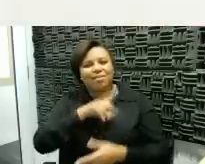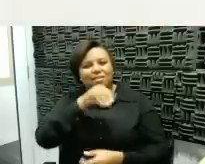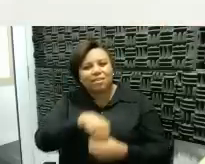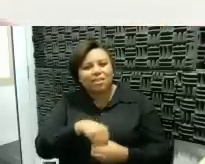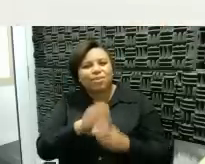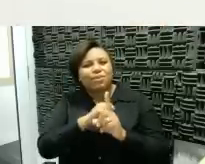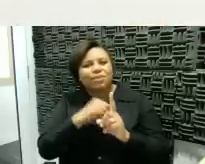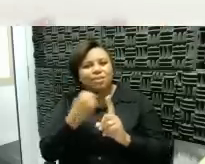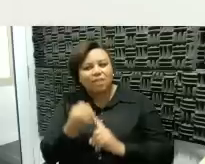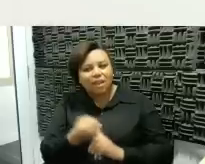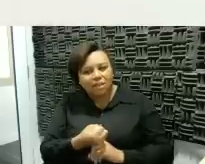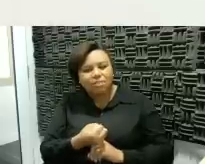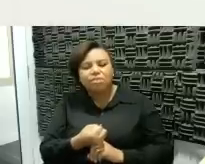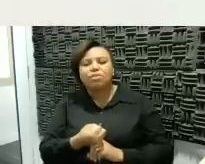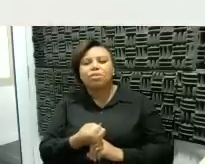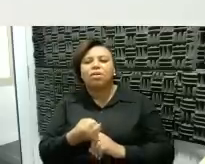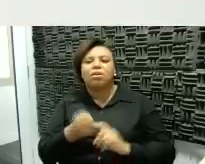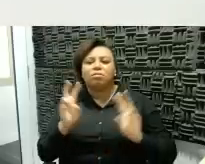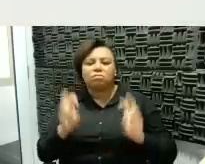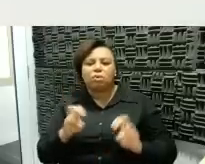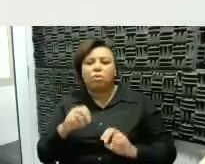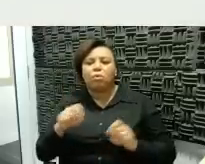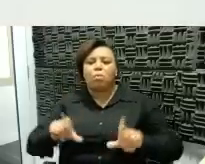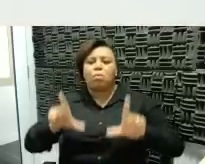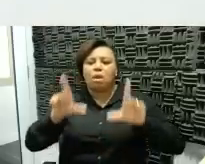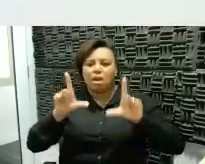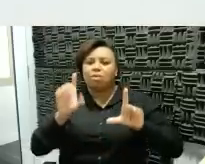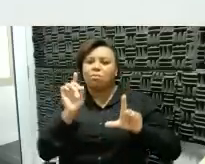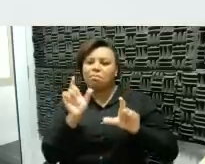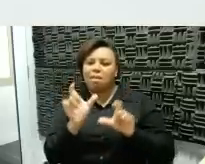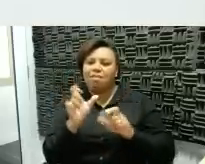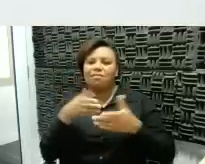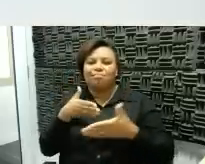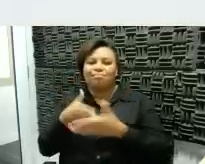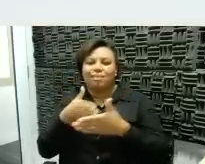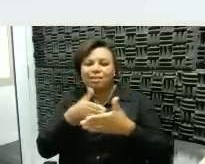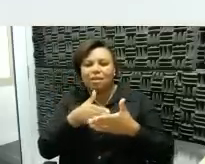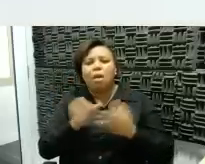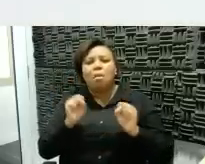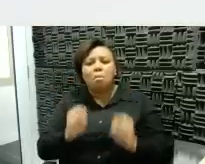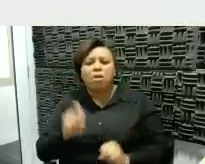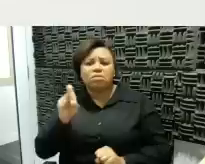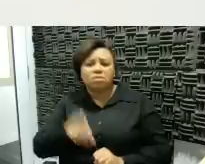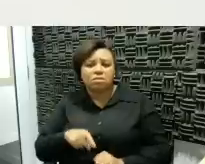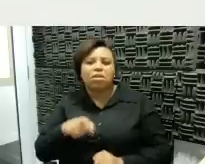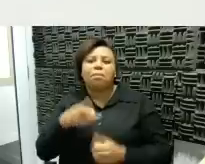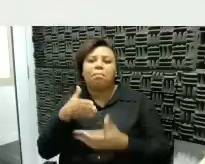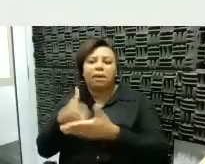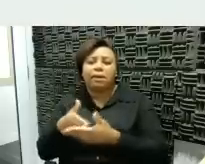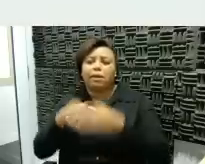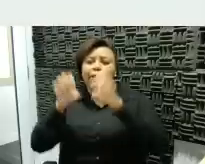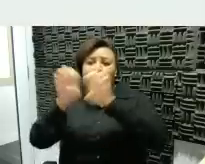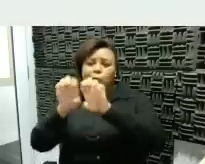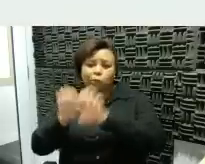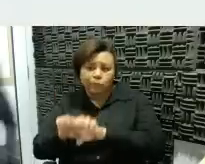nosso com o quadro aqui escrito só com a palavra Barreiras elas podem ser então físicas ou arquitetônicas Eu até vou